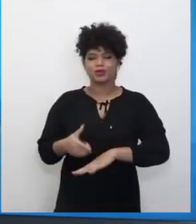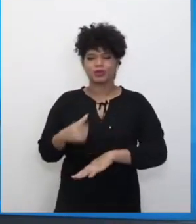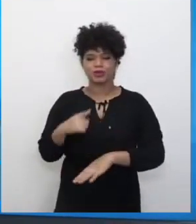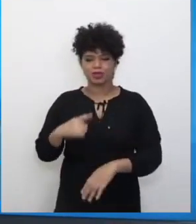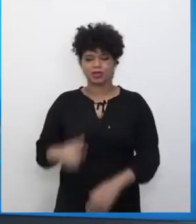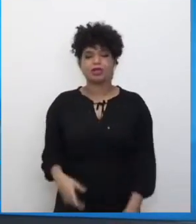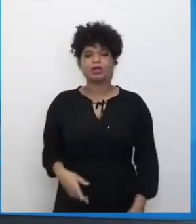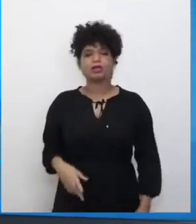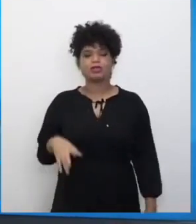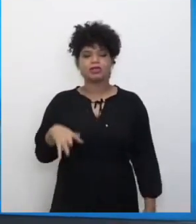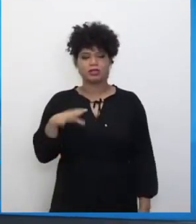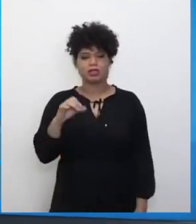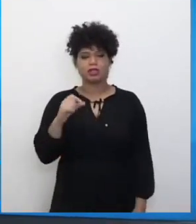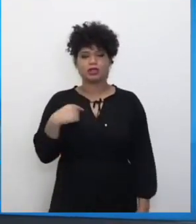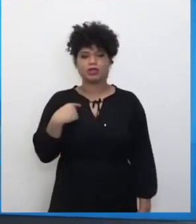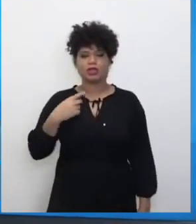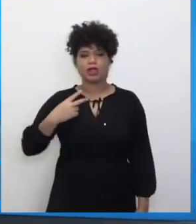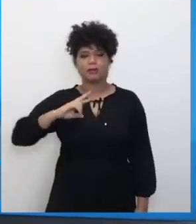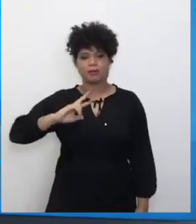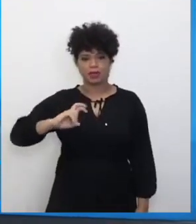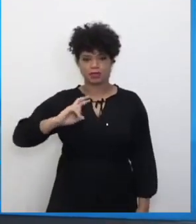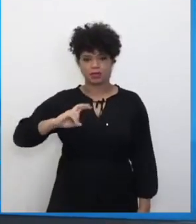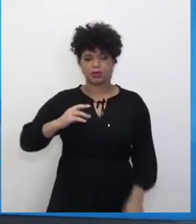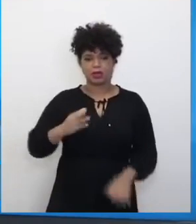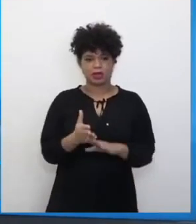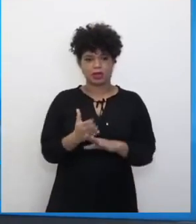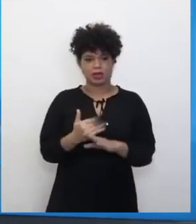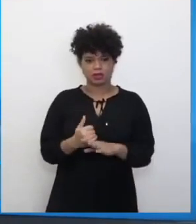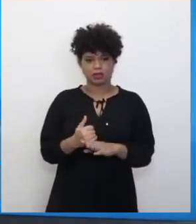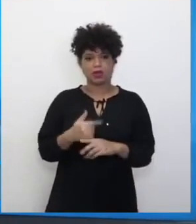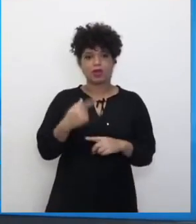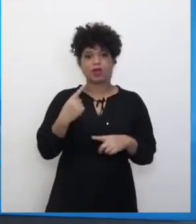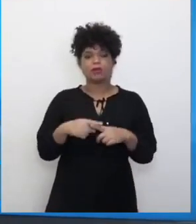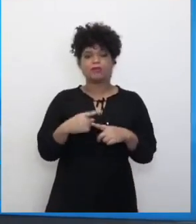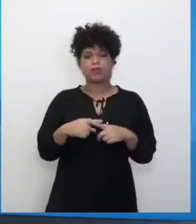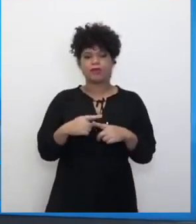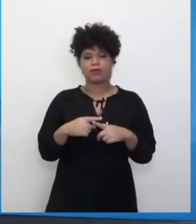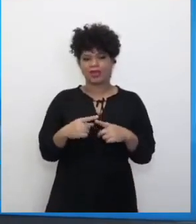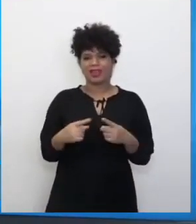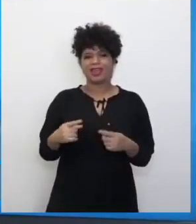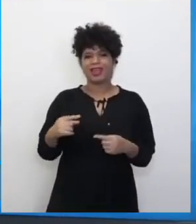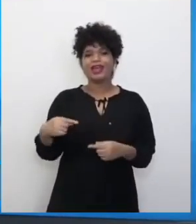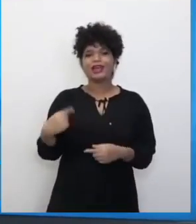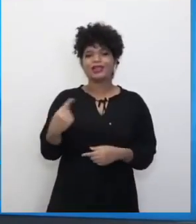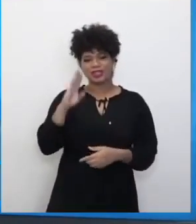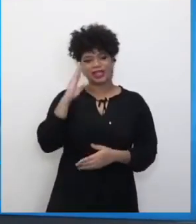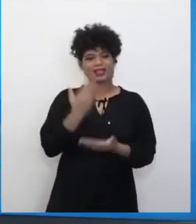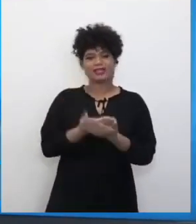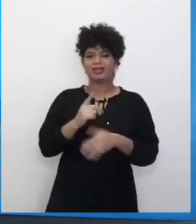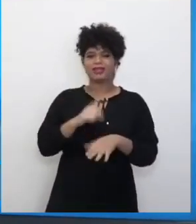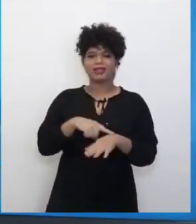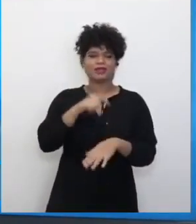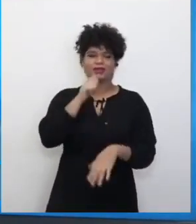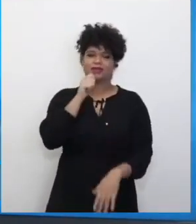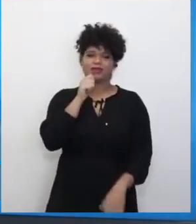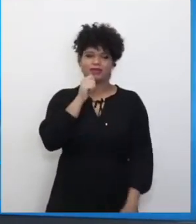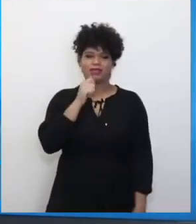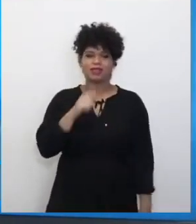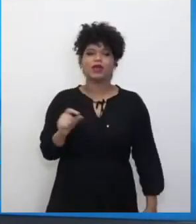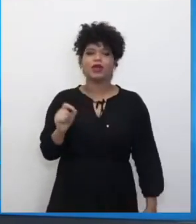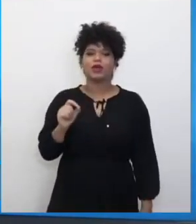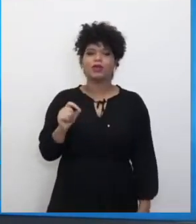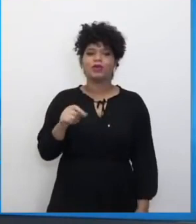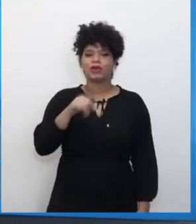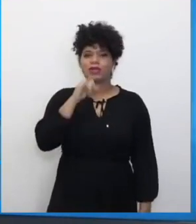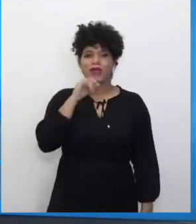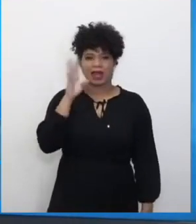gente tivesse apercebido aí de que precisava haver um porquê, a gente não teria acreditado, talvez tivesse desconstruído há muito tempo, é o caso da manga